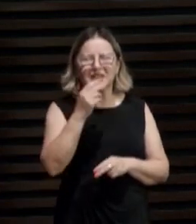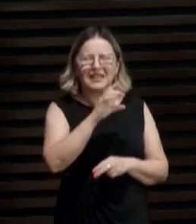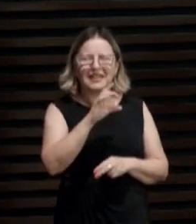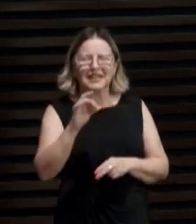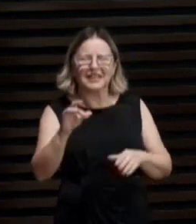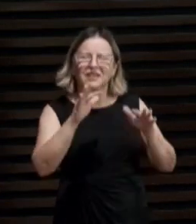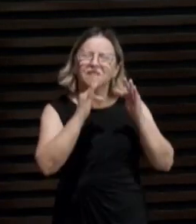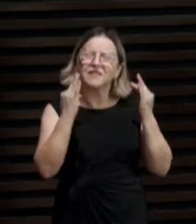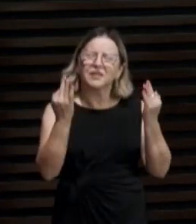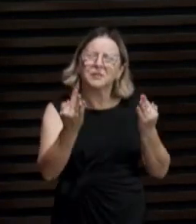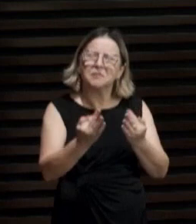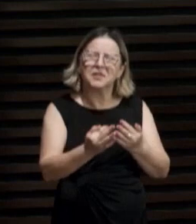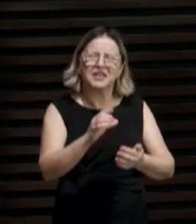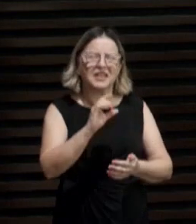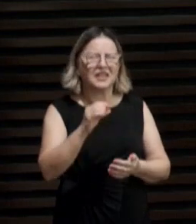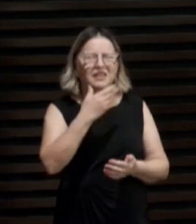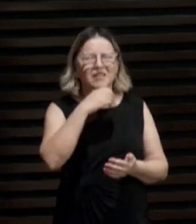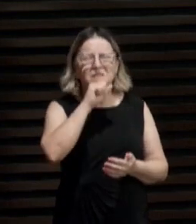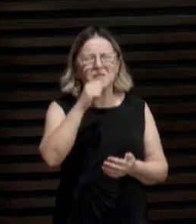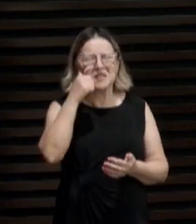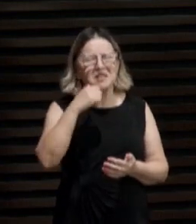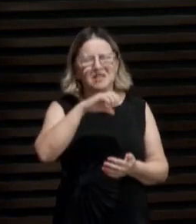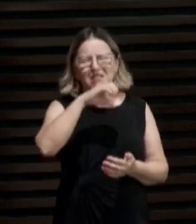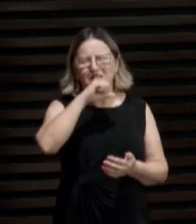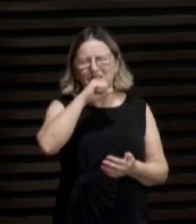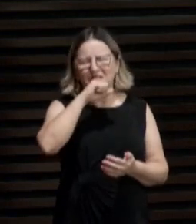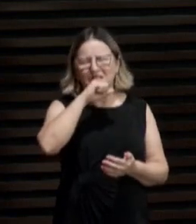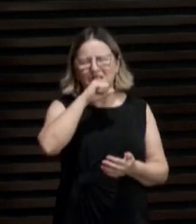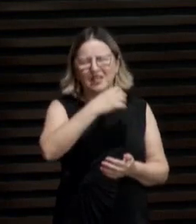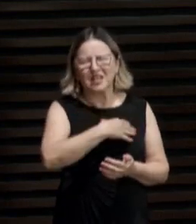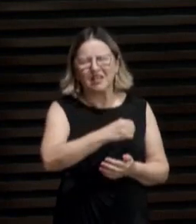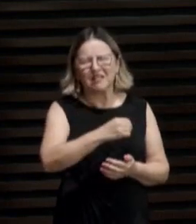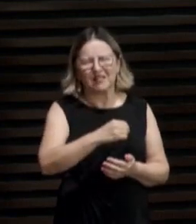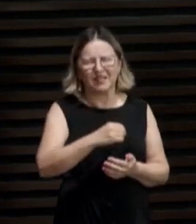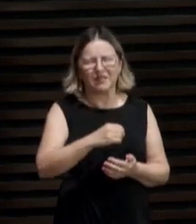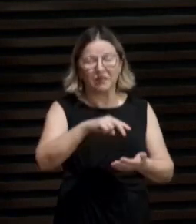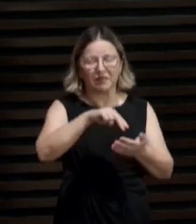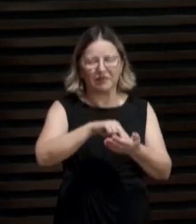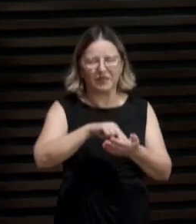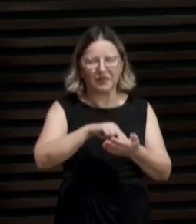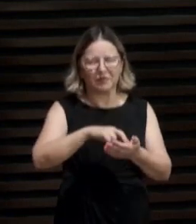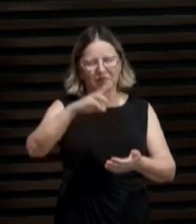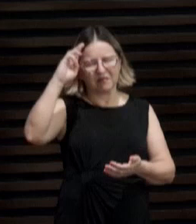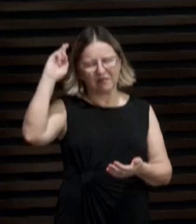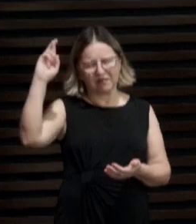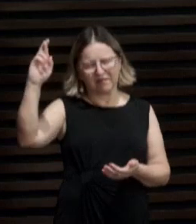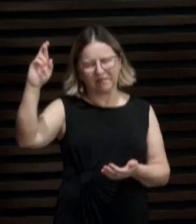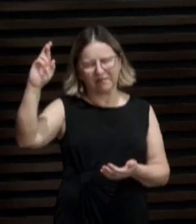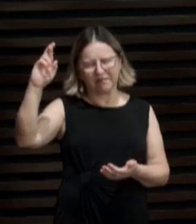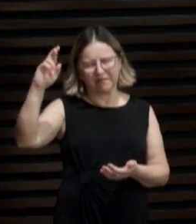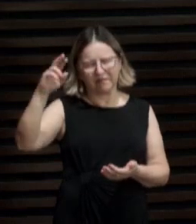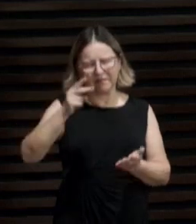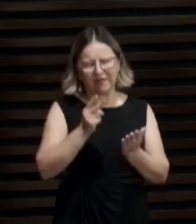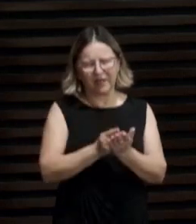família, cada pai, mãe, filho, filha, sejam firmados no Senhor. E